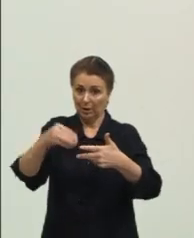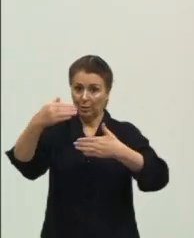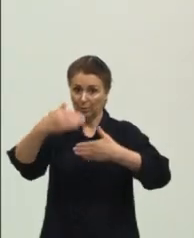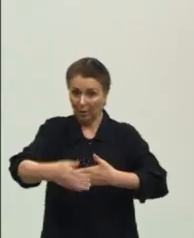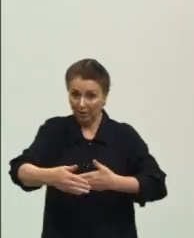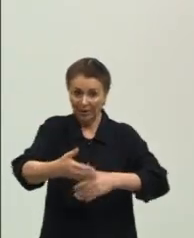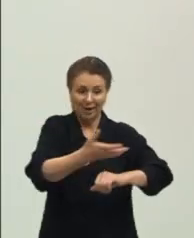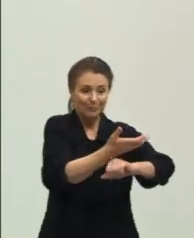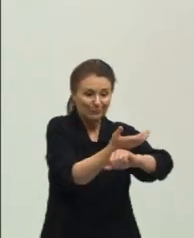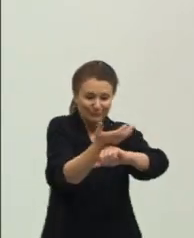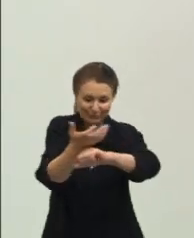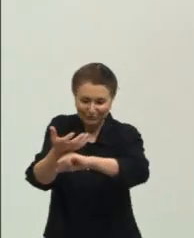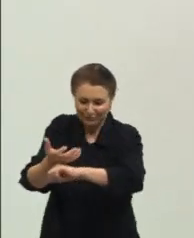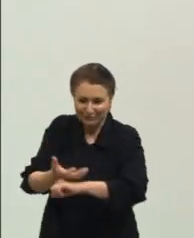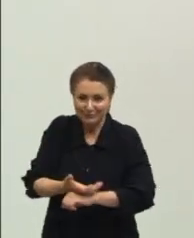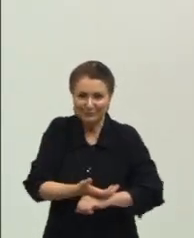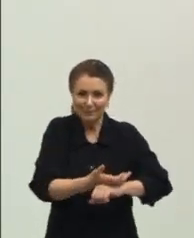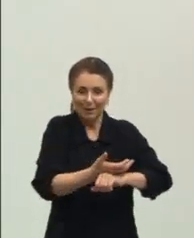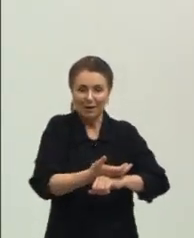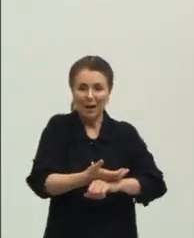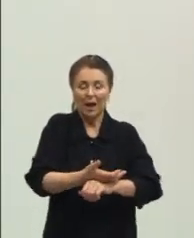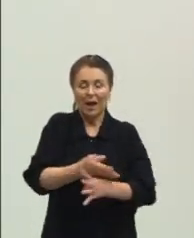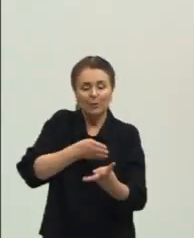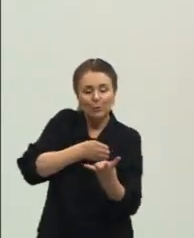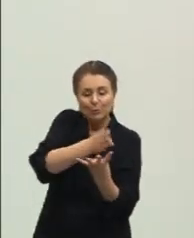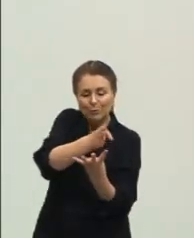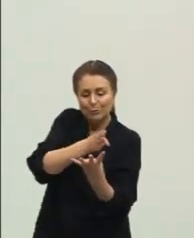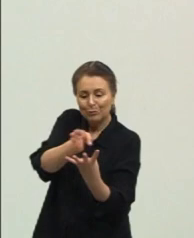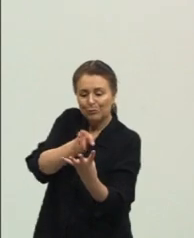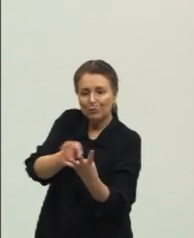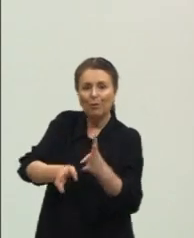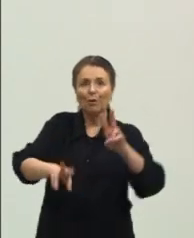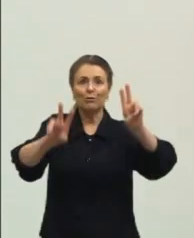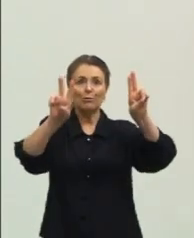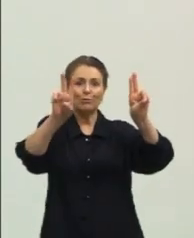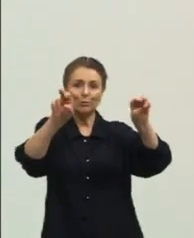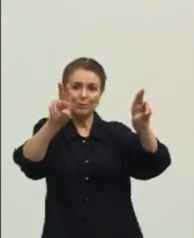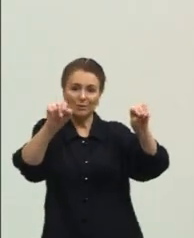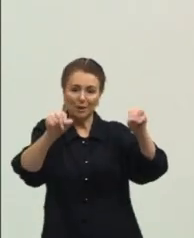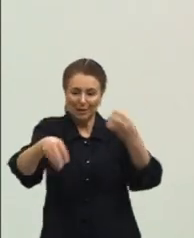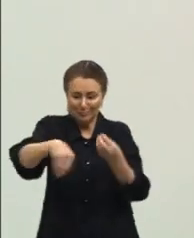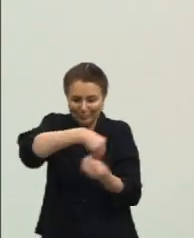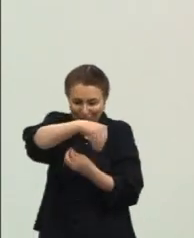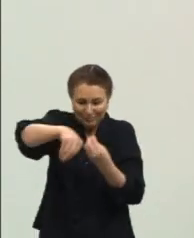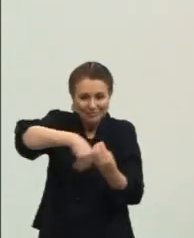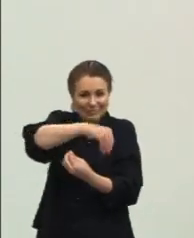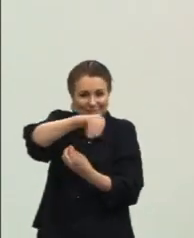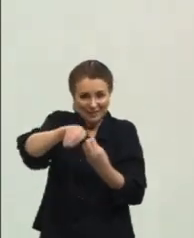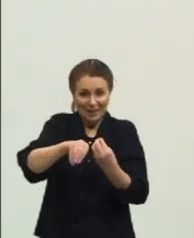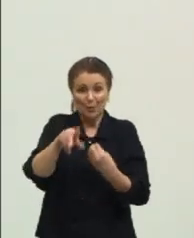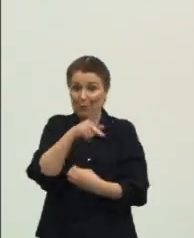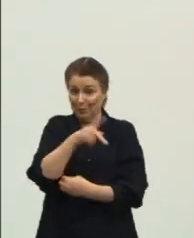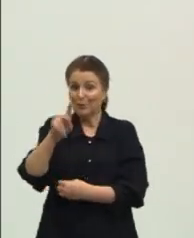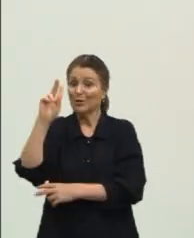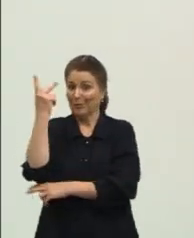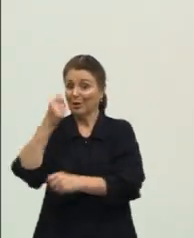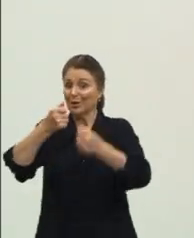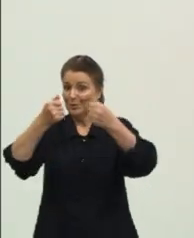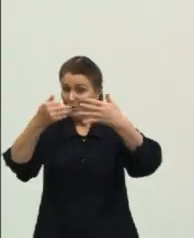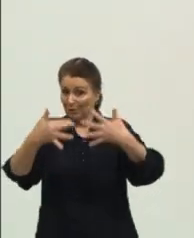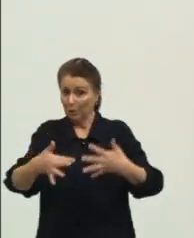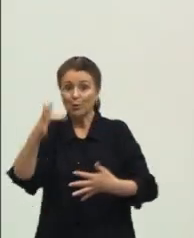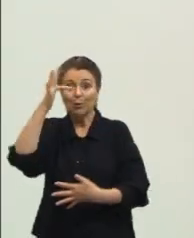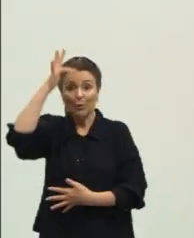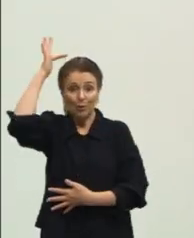interdisciplinaridade essa transversalidade de temáticas essa questão que o Lucas comentou do focou